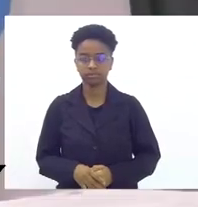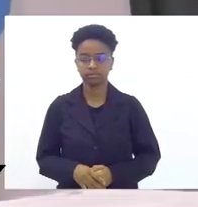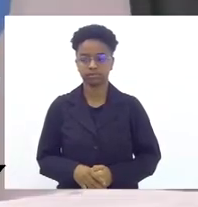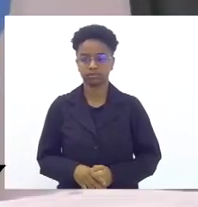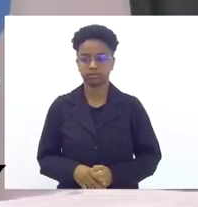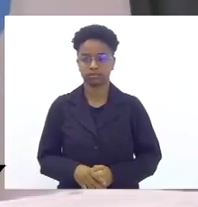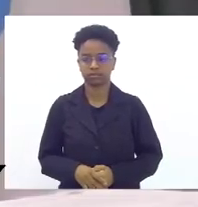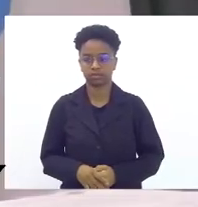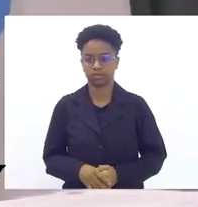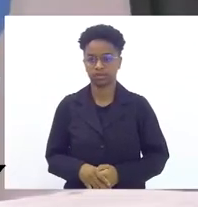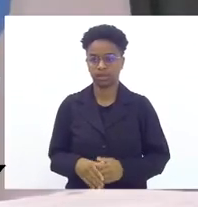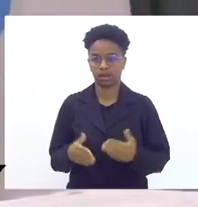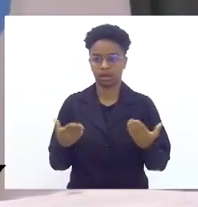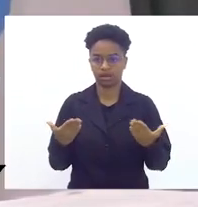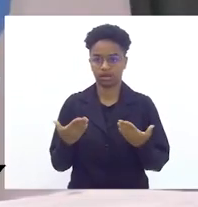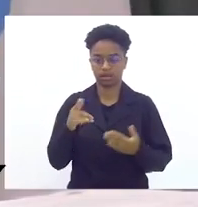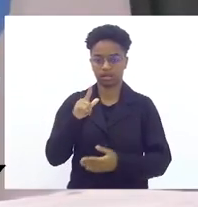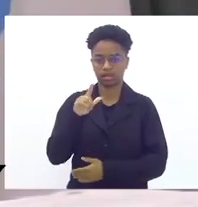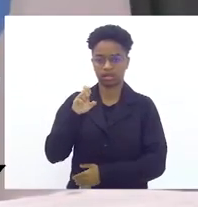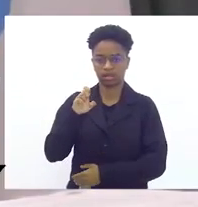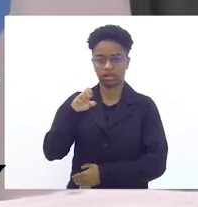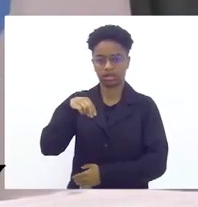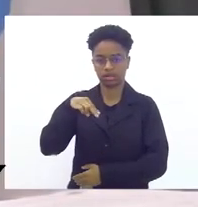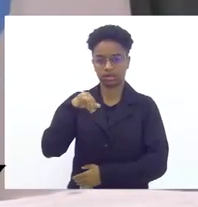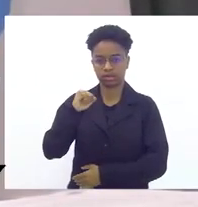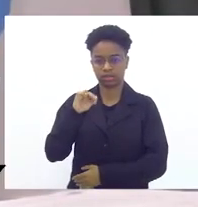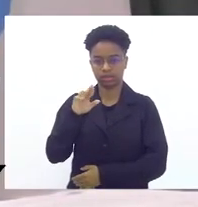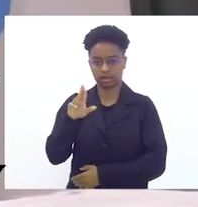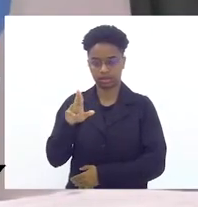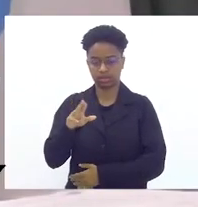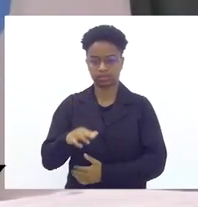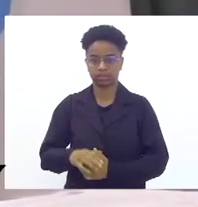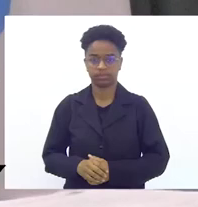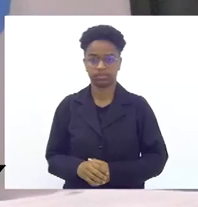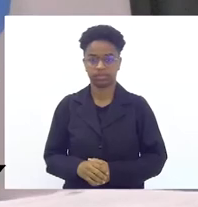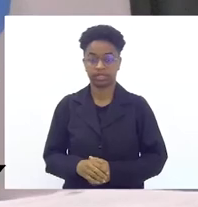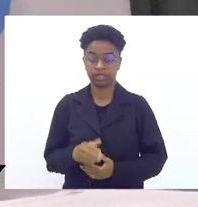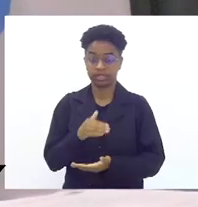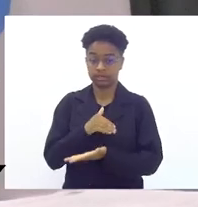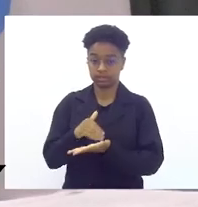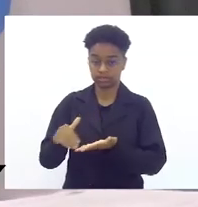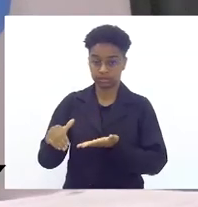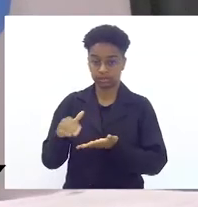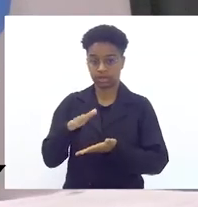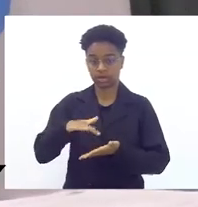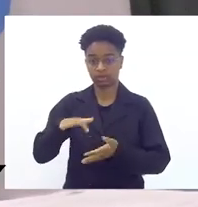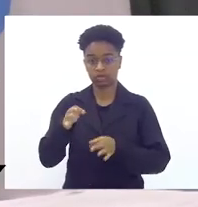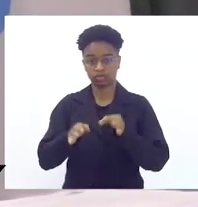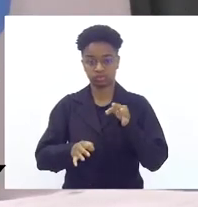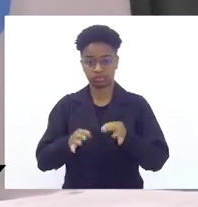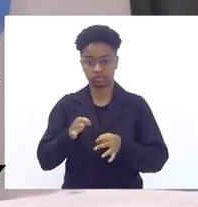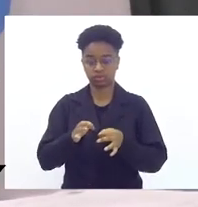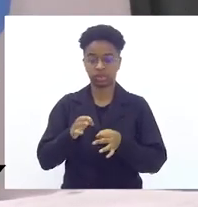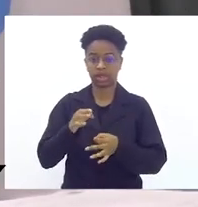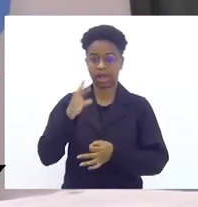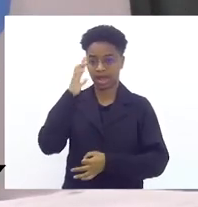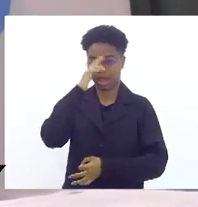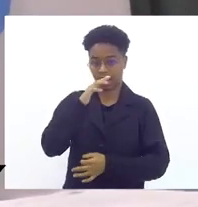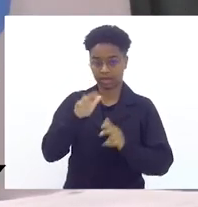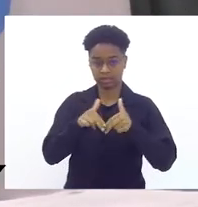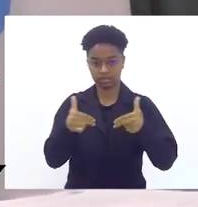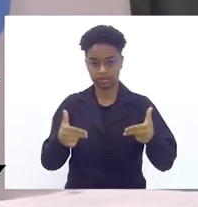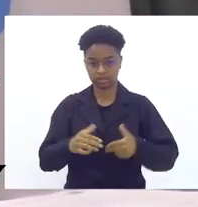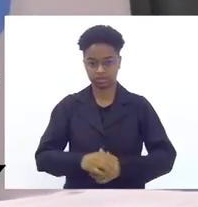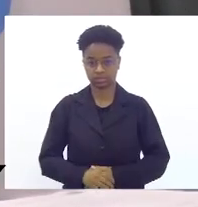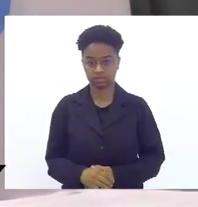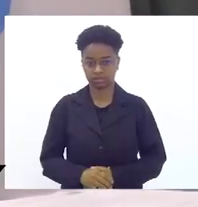próxima é Ademir Claudino Leninha secretária jurídica de raça e etnia